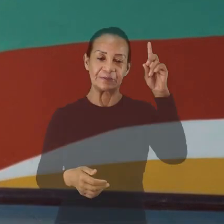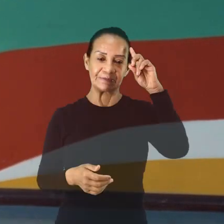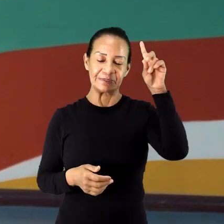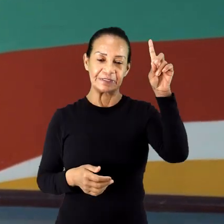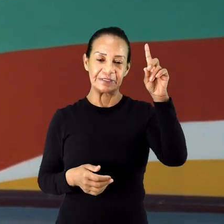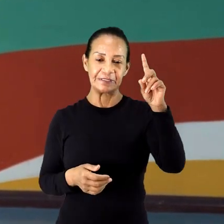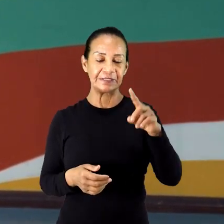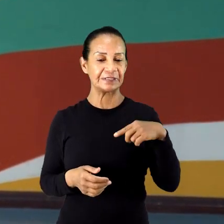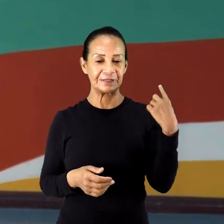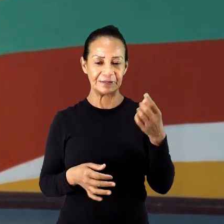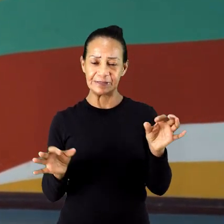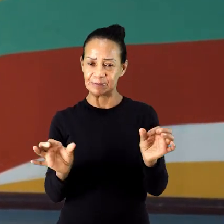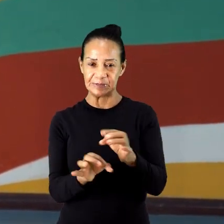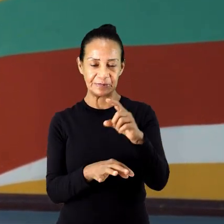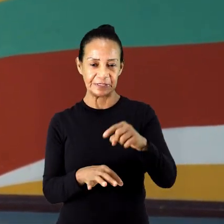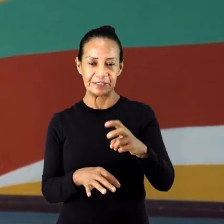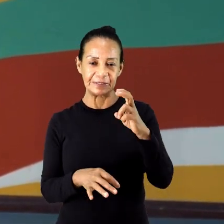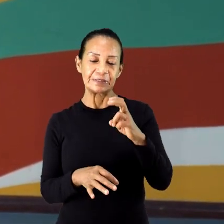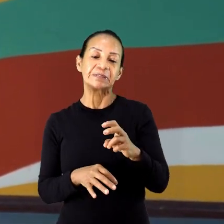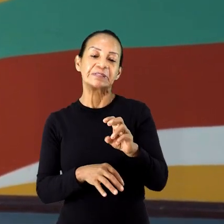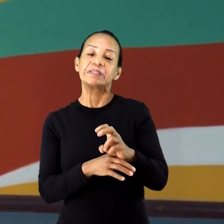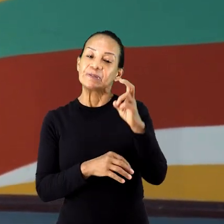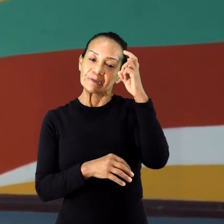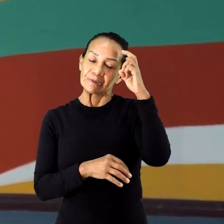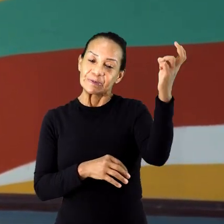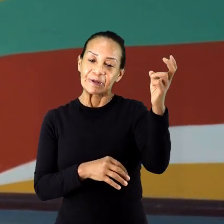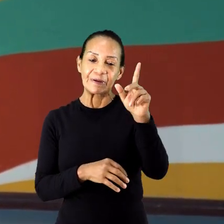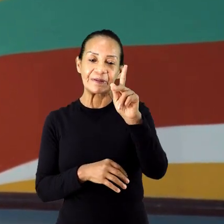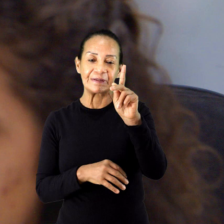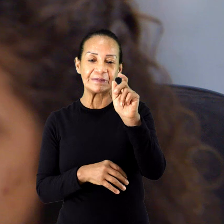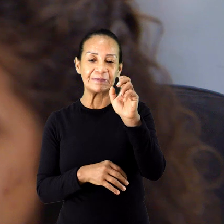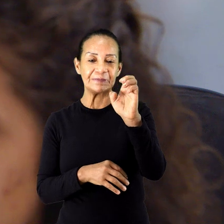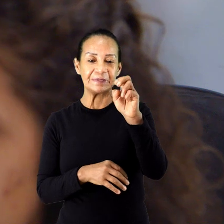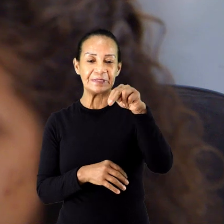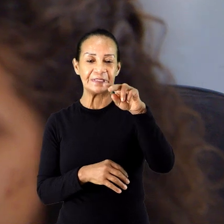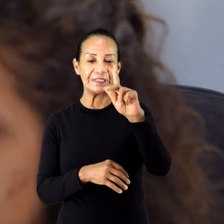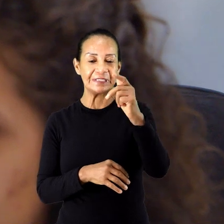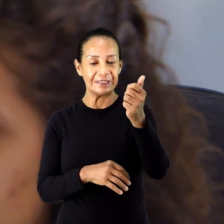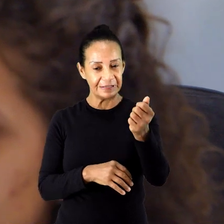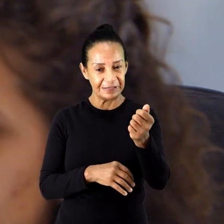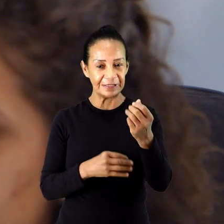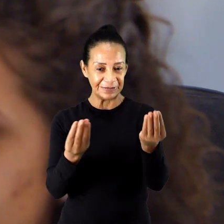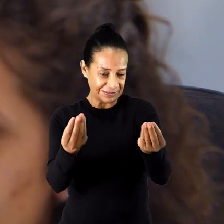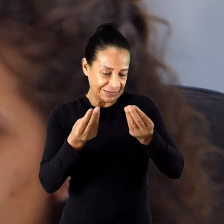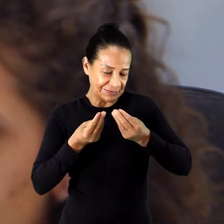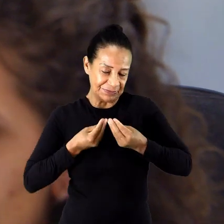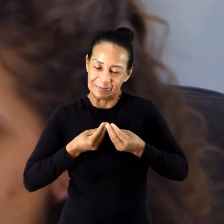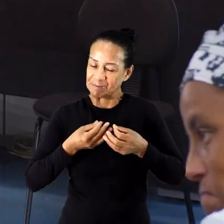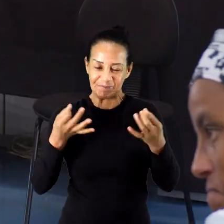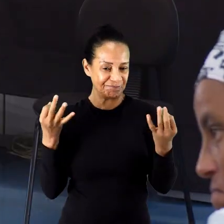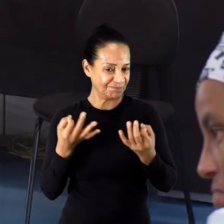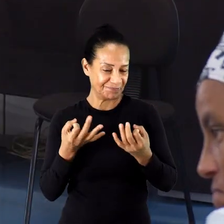nosso último dia, a gente encerra aqui no Centro Cultural da Penha, que recebeu a gente super bem. Então, cada lugar que a gente chega, a